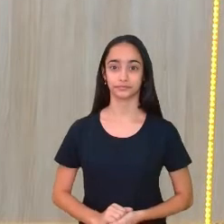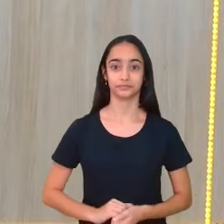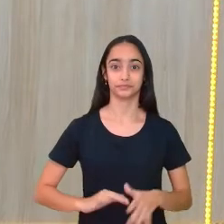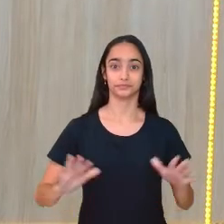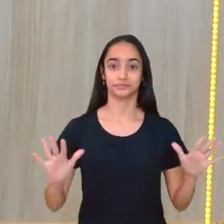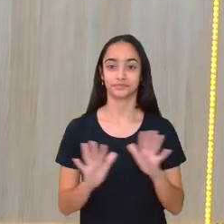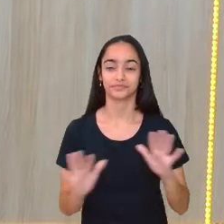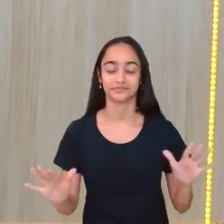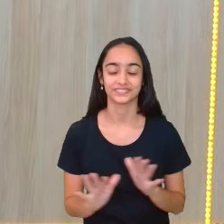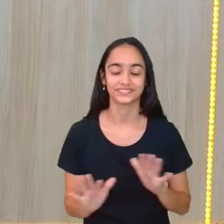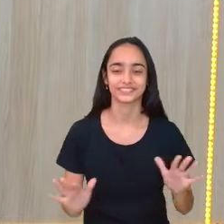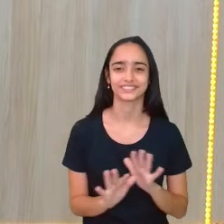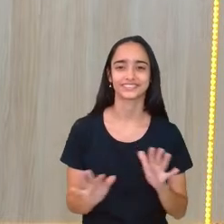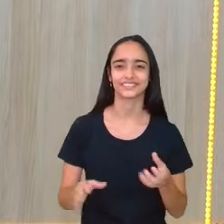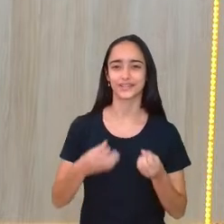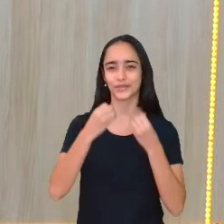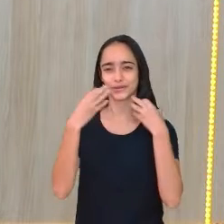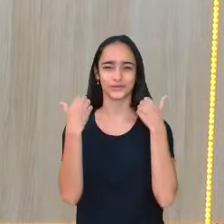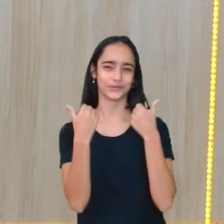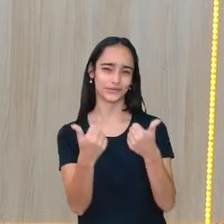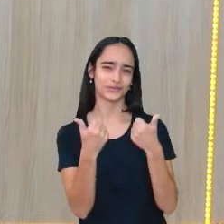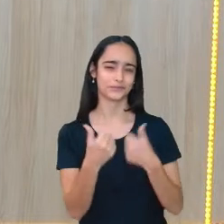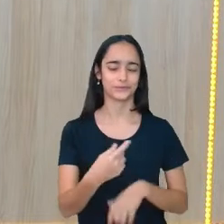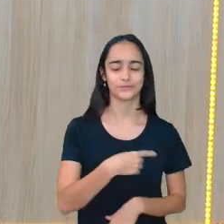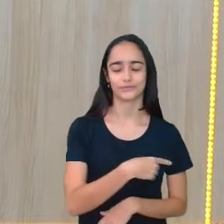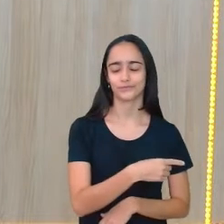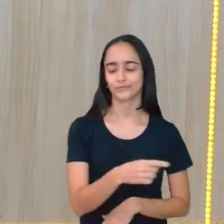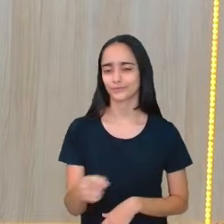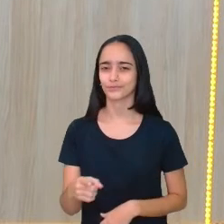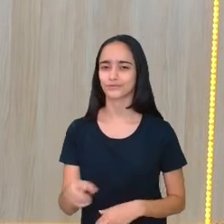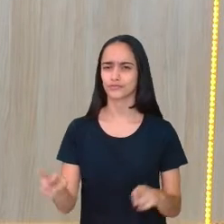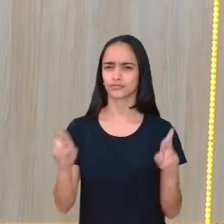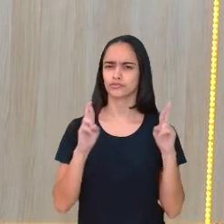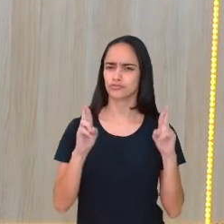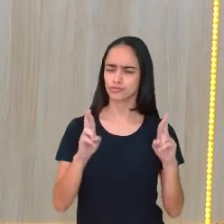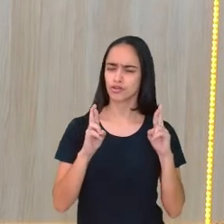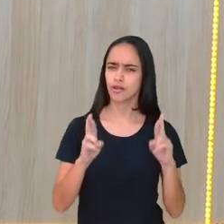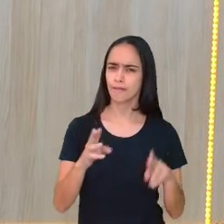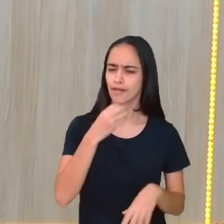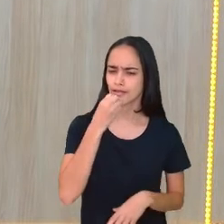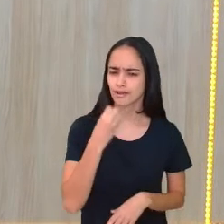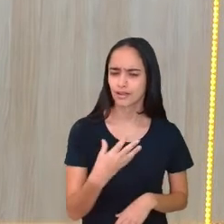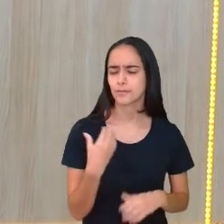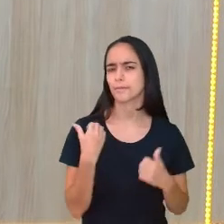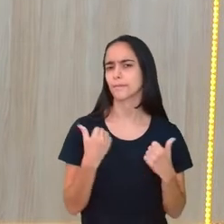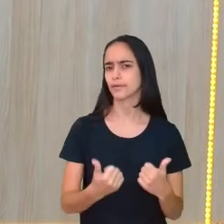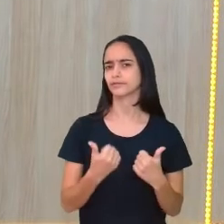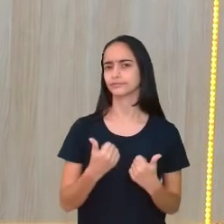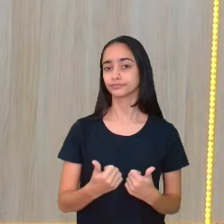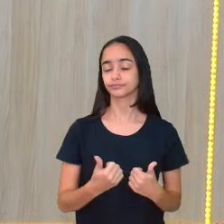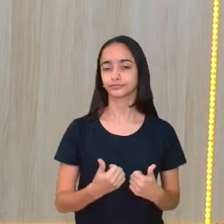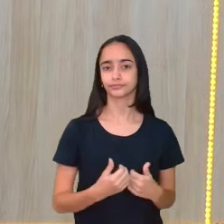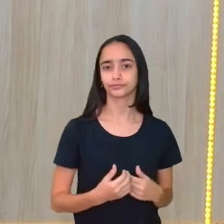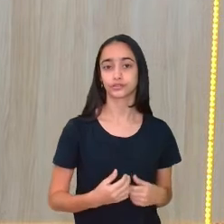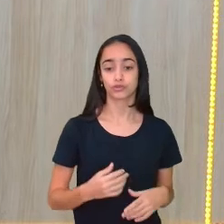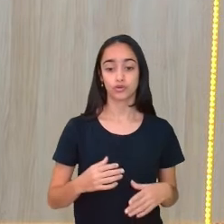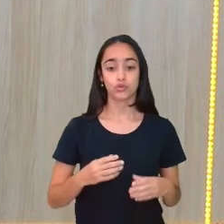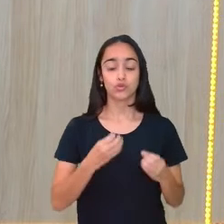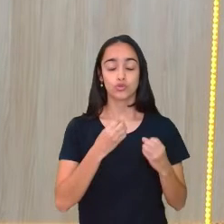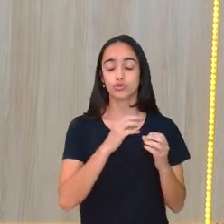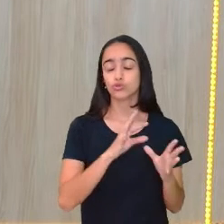E aí, meu povo? Tudo bem com vocês? Espero que todos e todas estejam bem. Sejam todos e